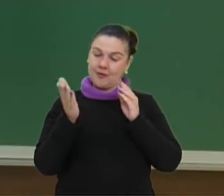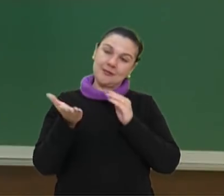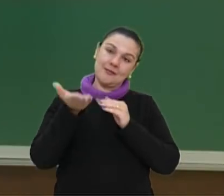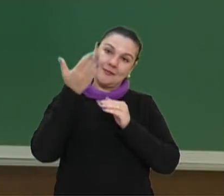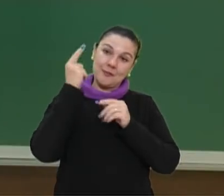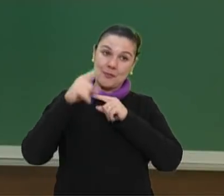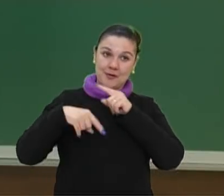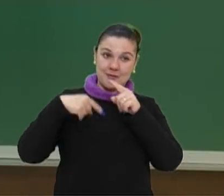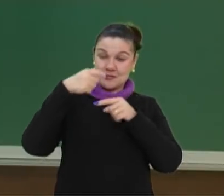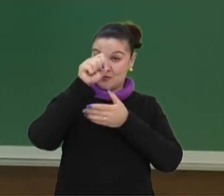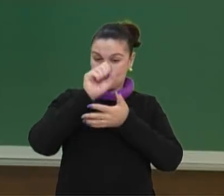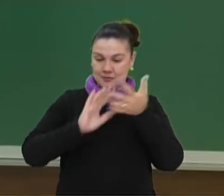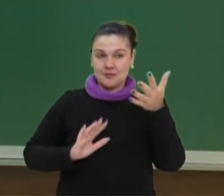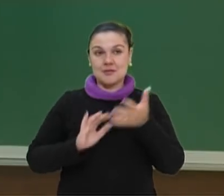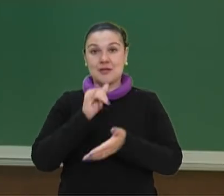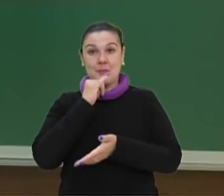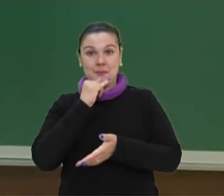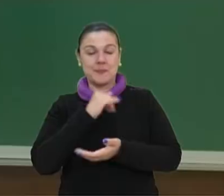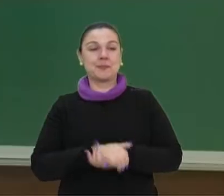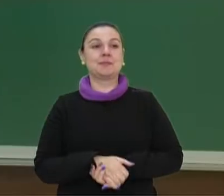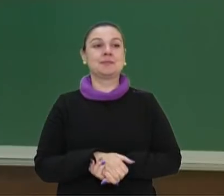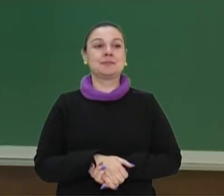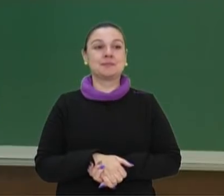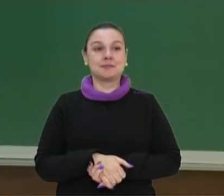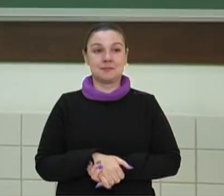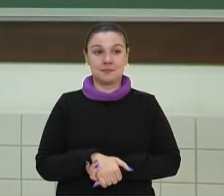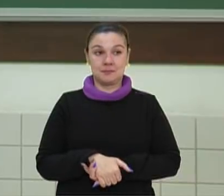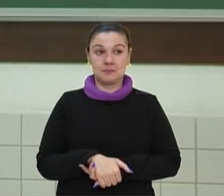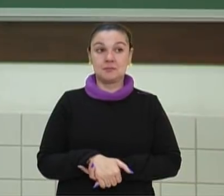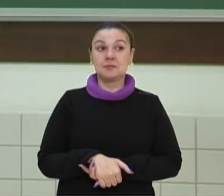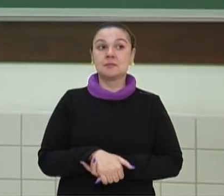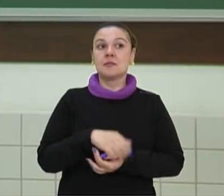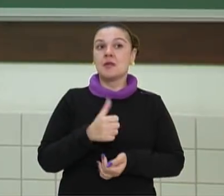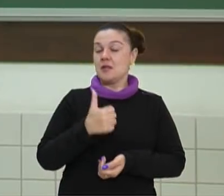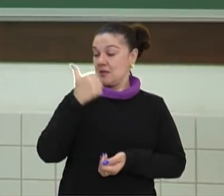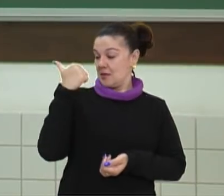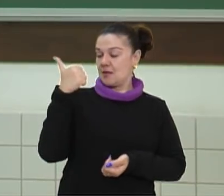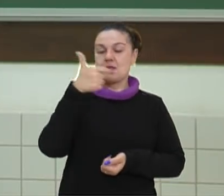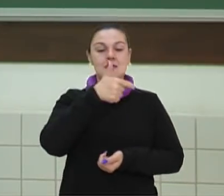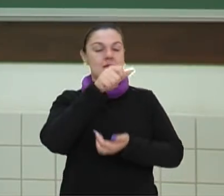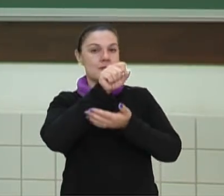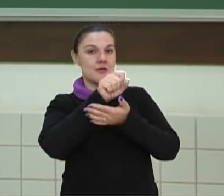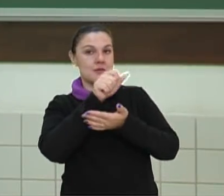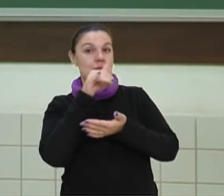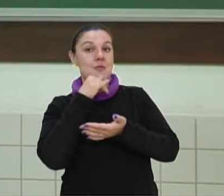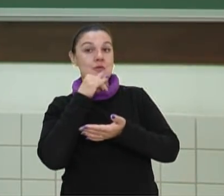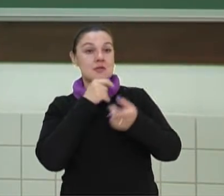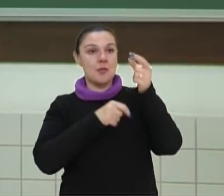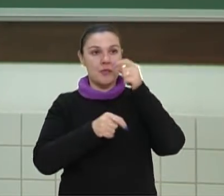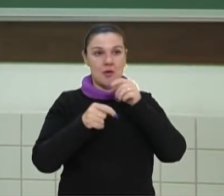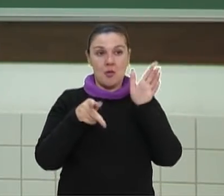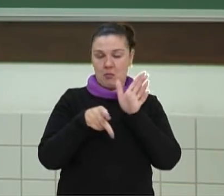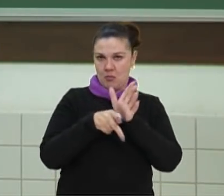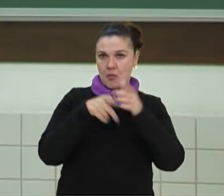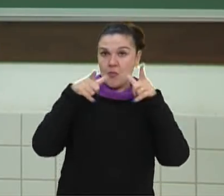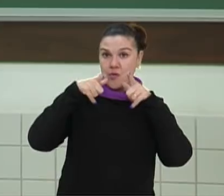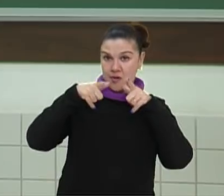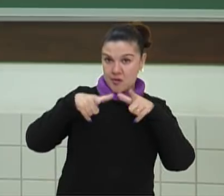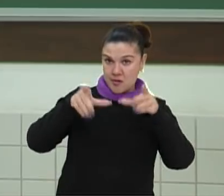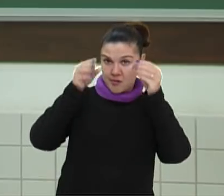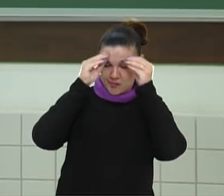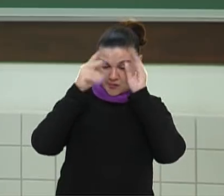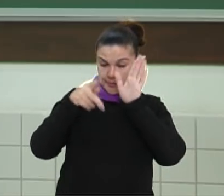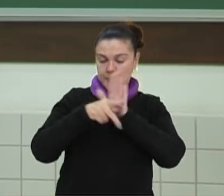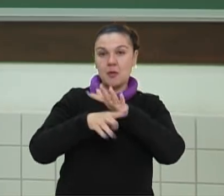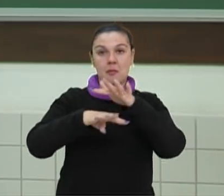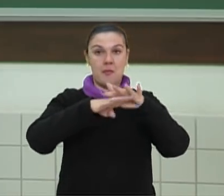o segundo exemplo, então, de hoje? Vamos lá. Nesse segundo exemplo, agora nós vamos lidar com a linguagem matemática, tá? Mas